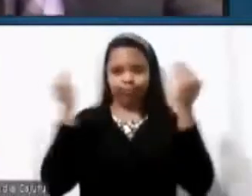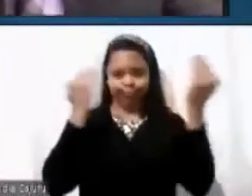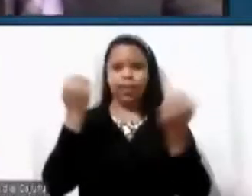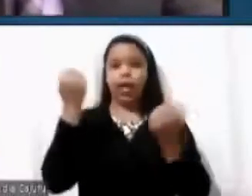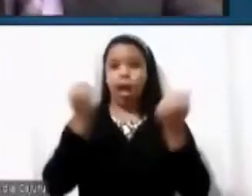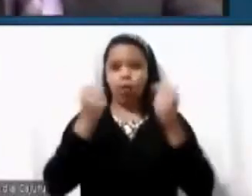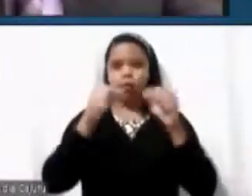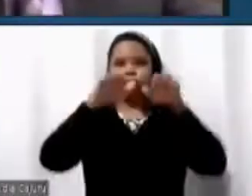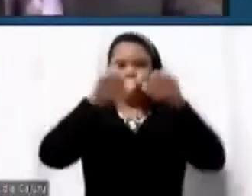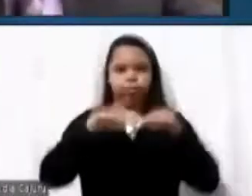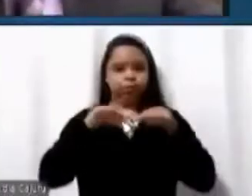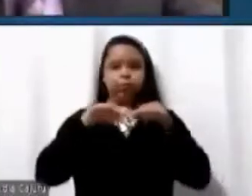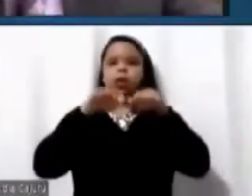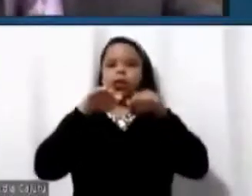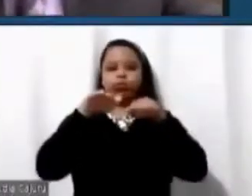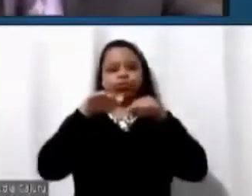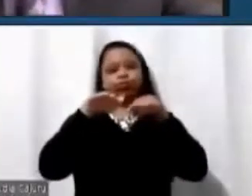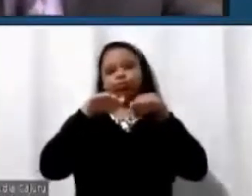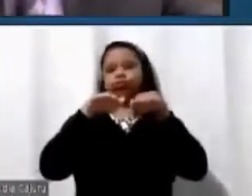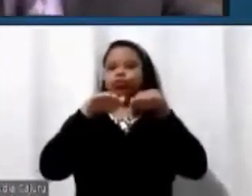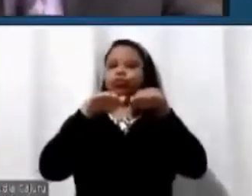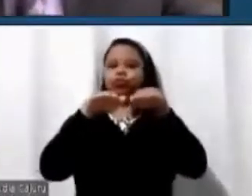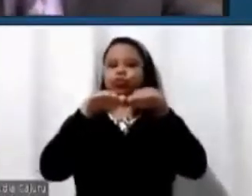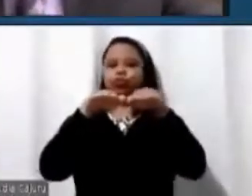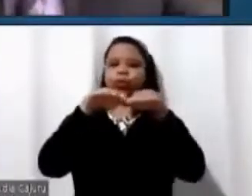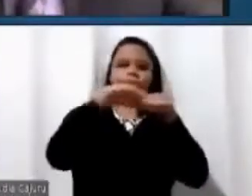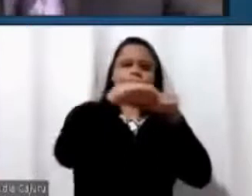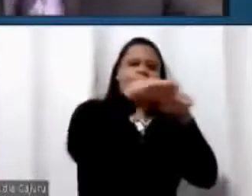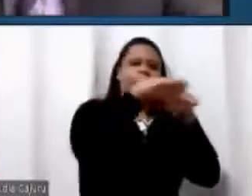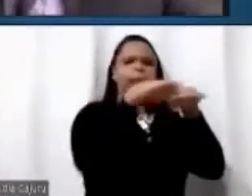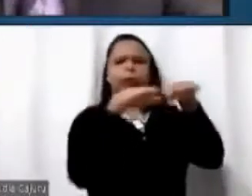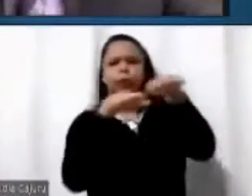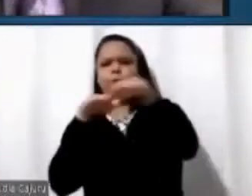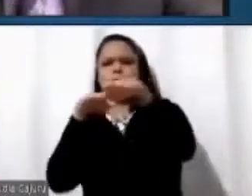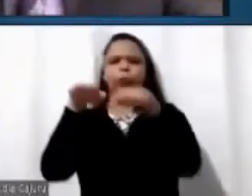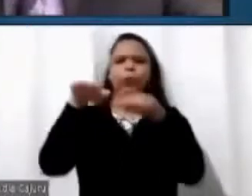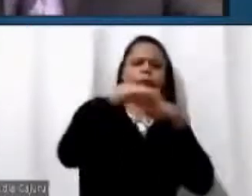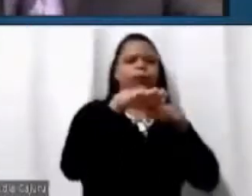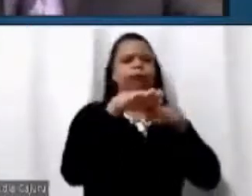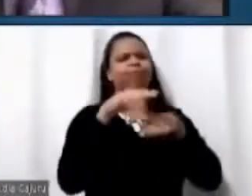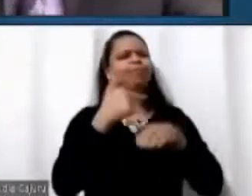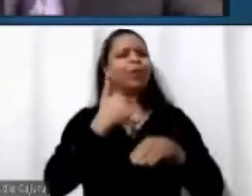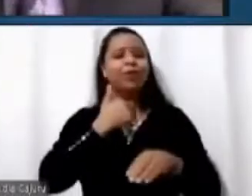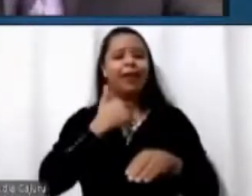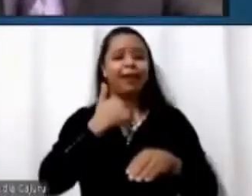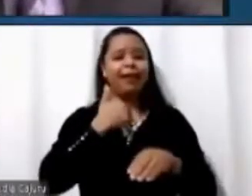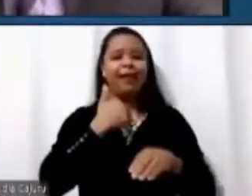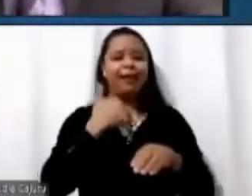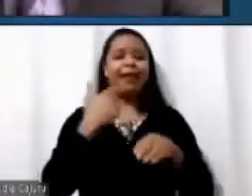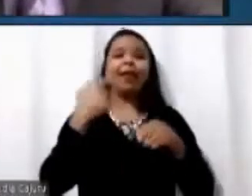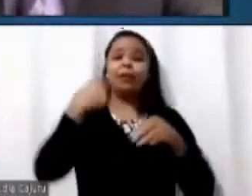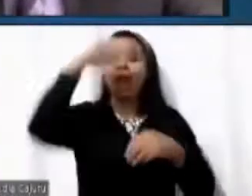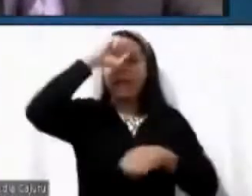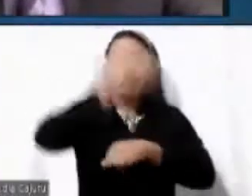lado do outro, precisam se acomodar, ajeitar, né? Quer dizer, se um quiser tomar totalmente a pista, não dá, eles têm que se acomodar e têm que